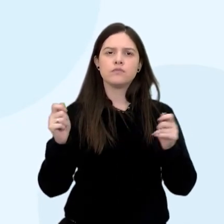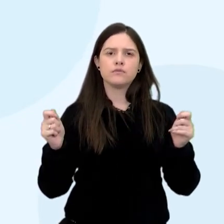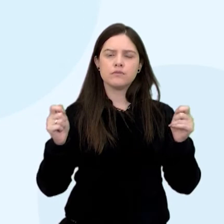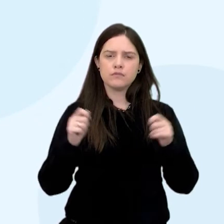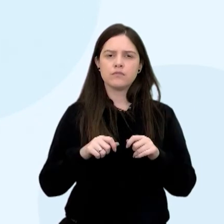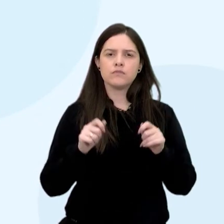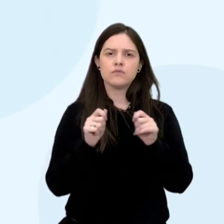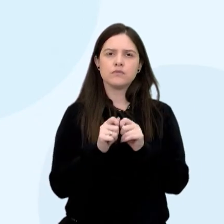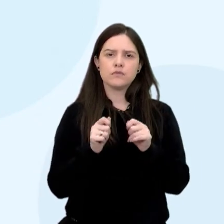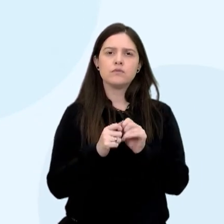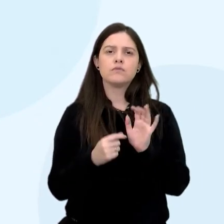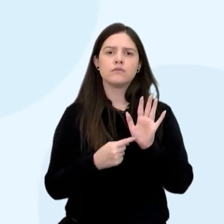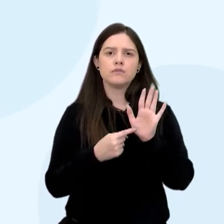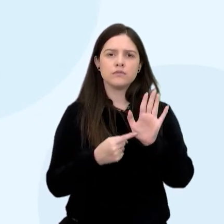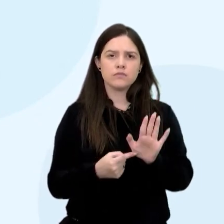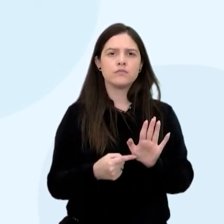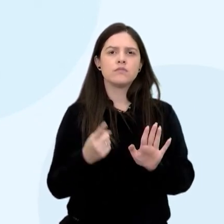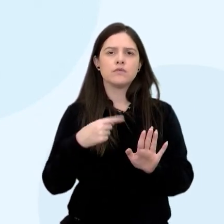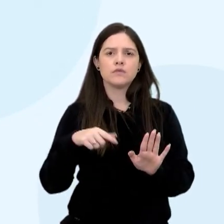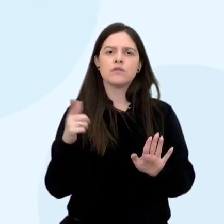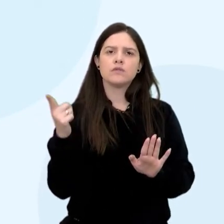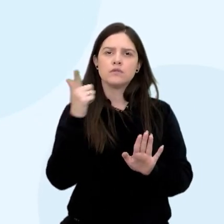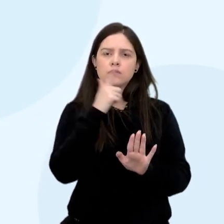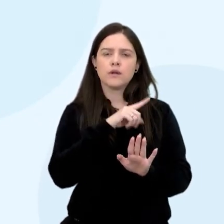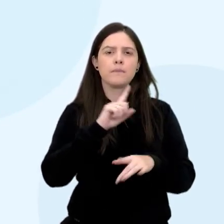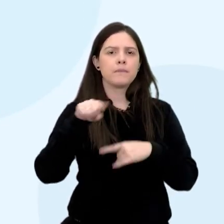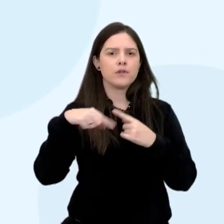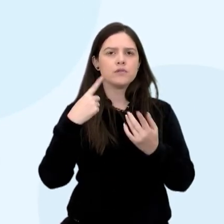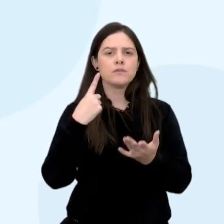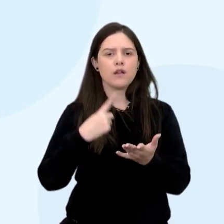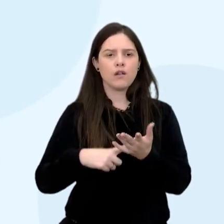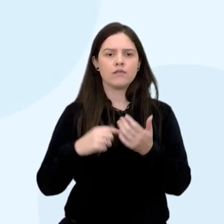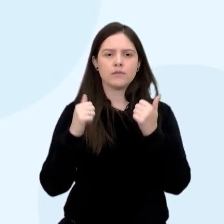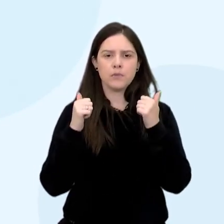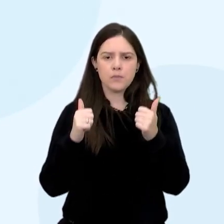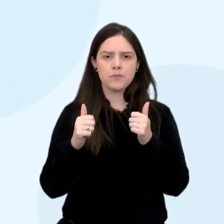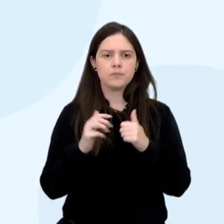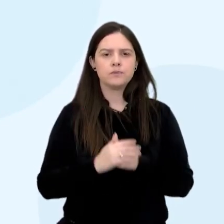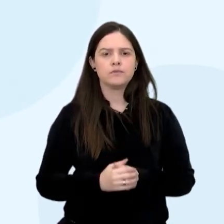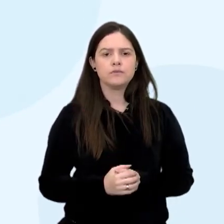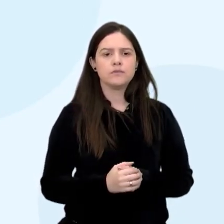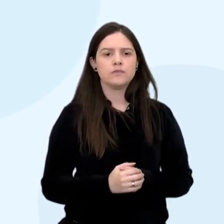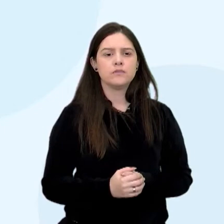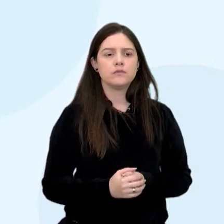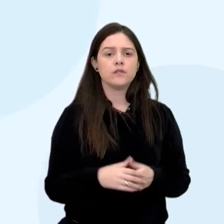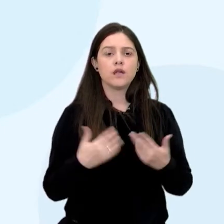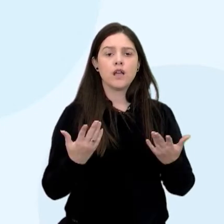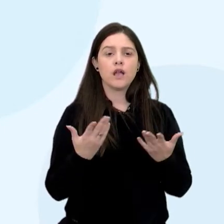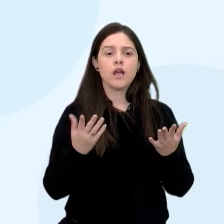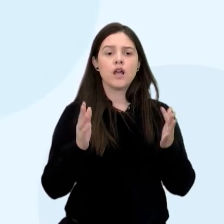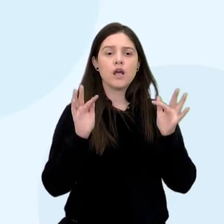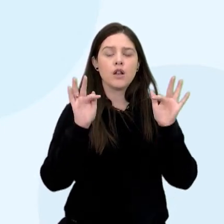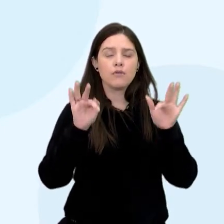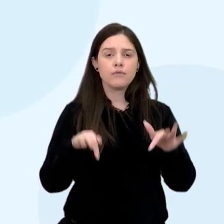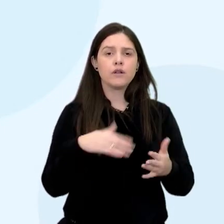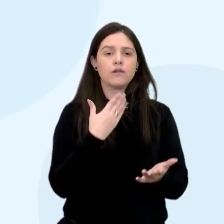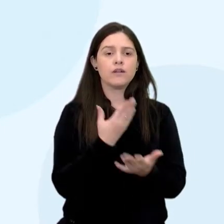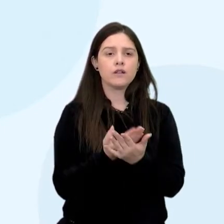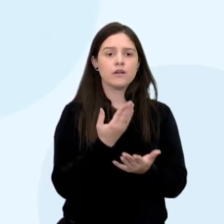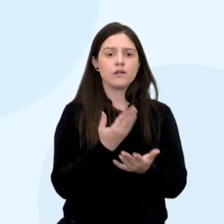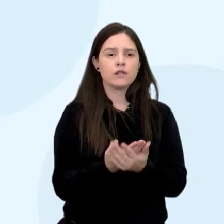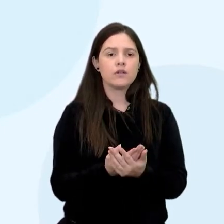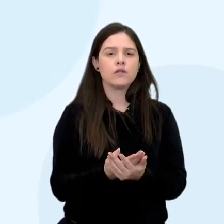fizeram a apresentação, que é o que vocês vão fazer na próxima aula. Tá bom? Nós estamos chegando aqui no fim da nossa aula.